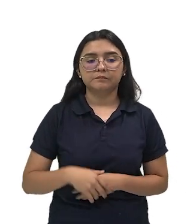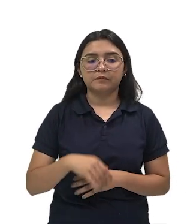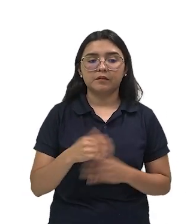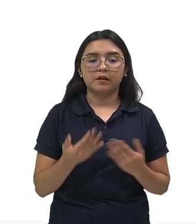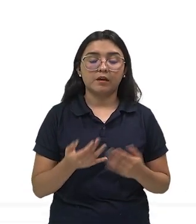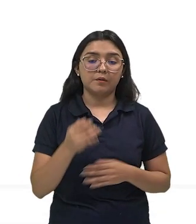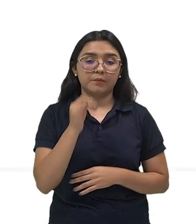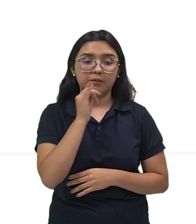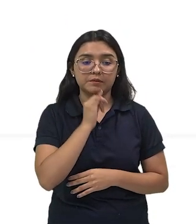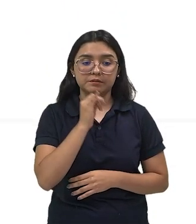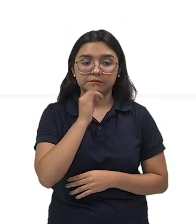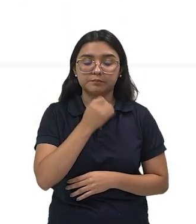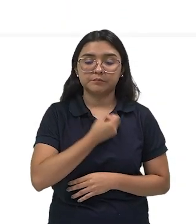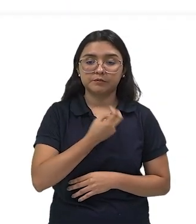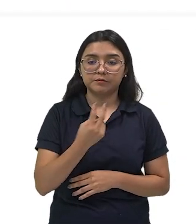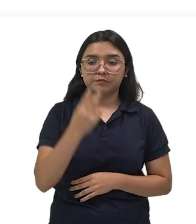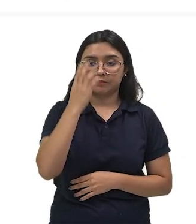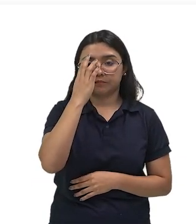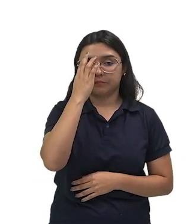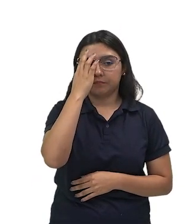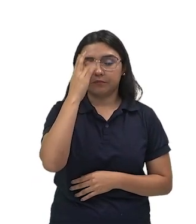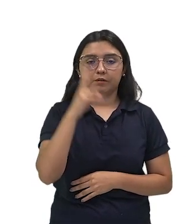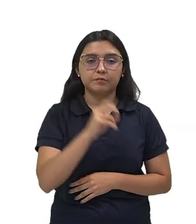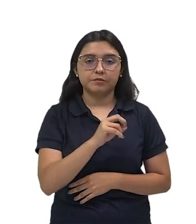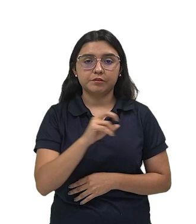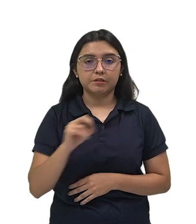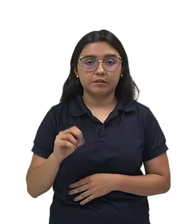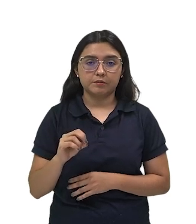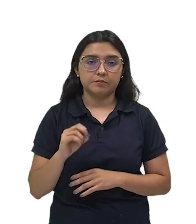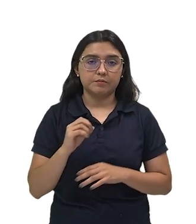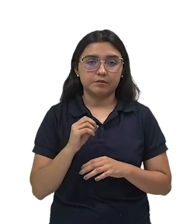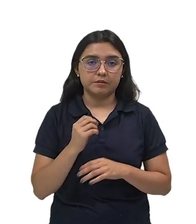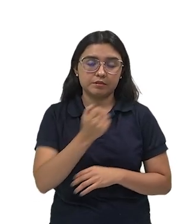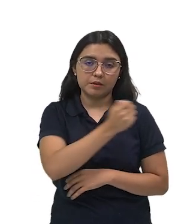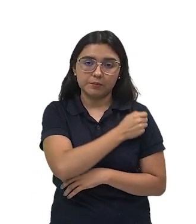exemplo 2, que são os 500 alunos.